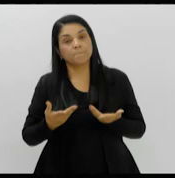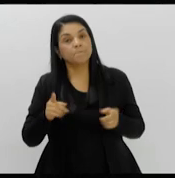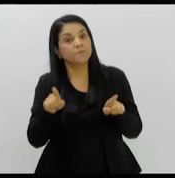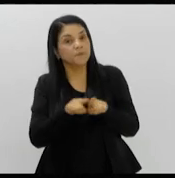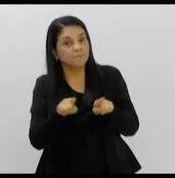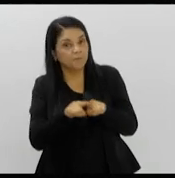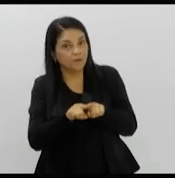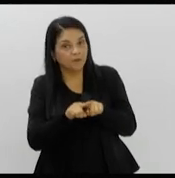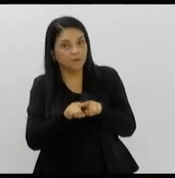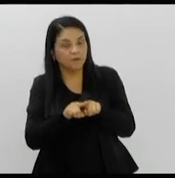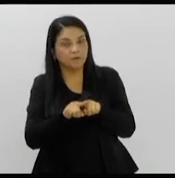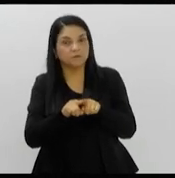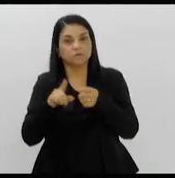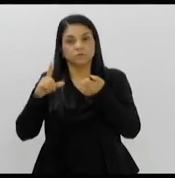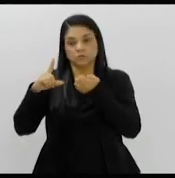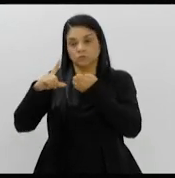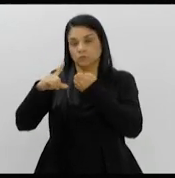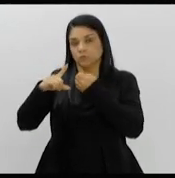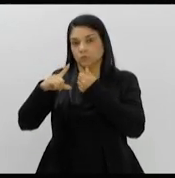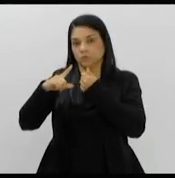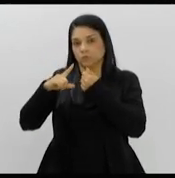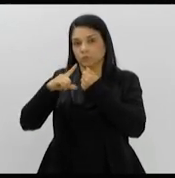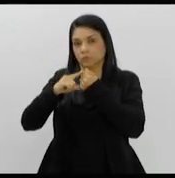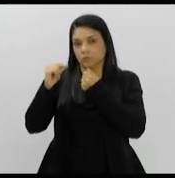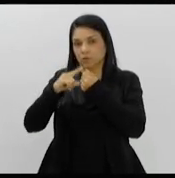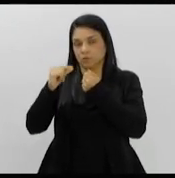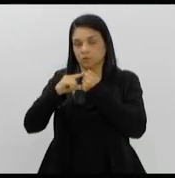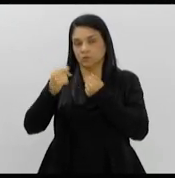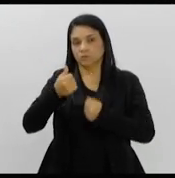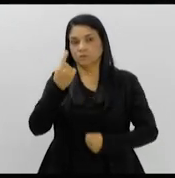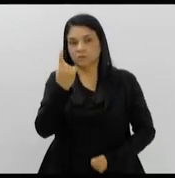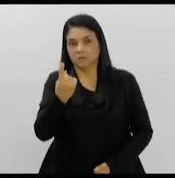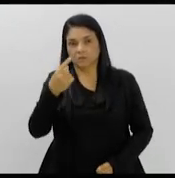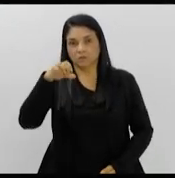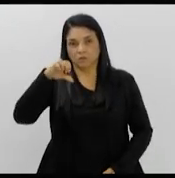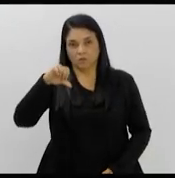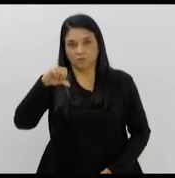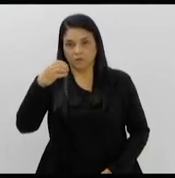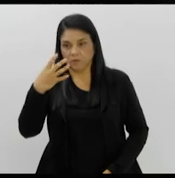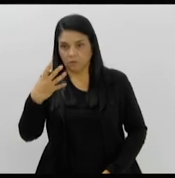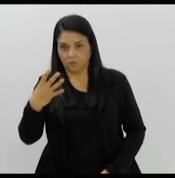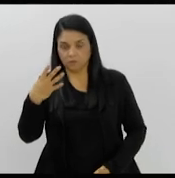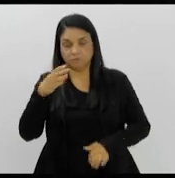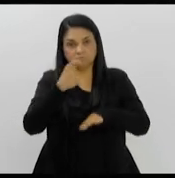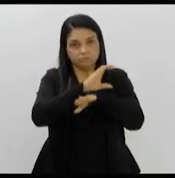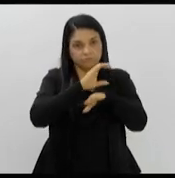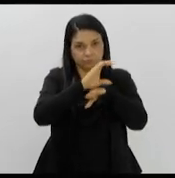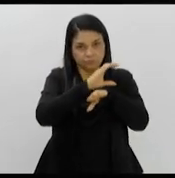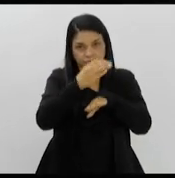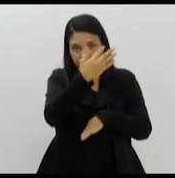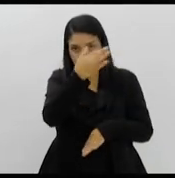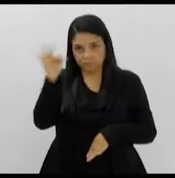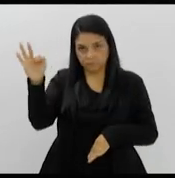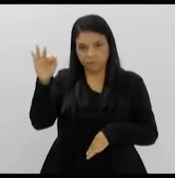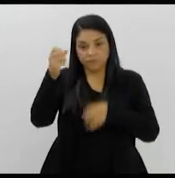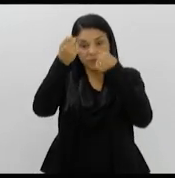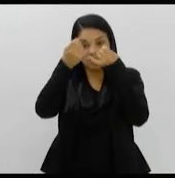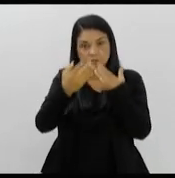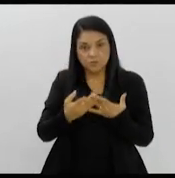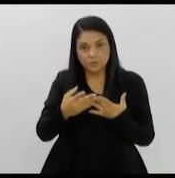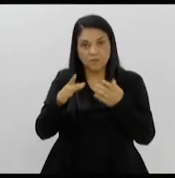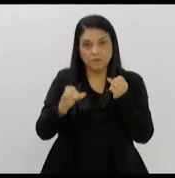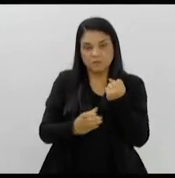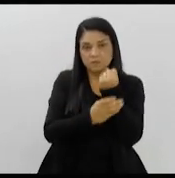também no artigo 194 da Constituição de Federal lá é dito que a